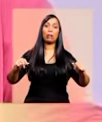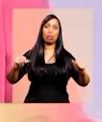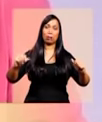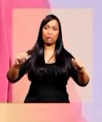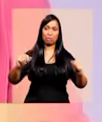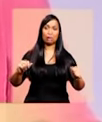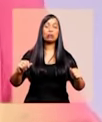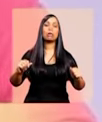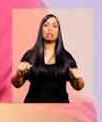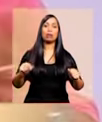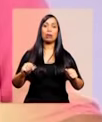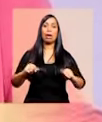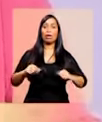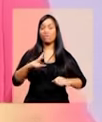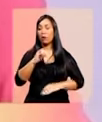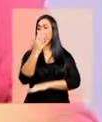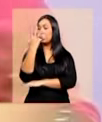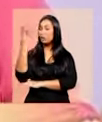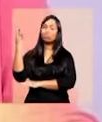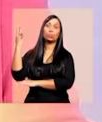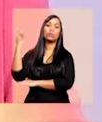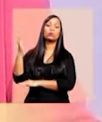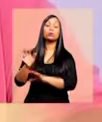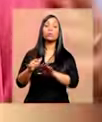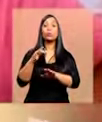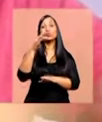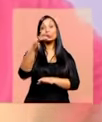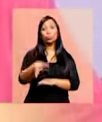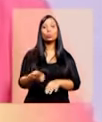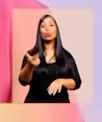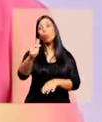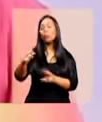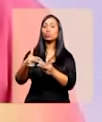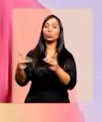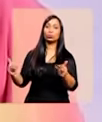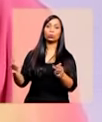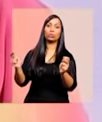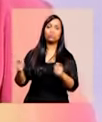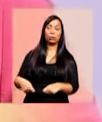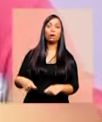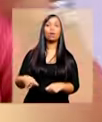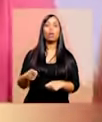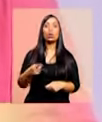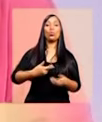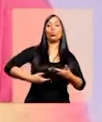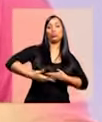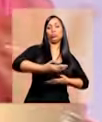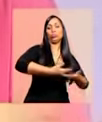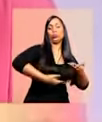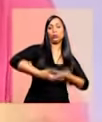vai para a natureza, volta à natureza, e mais tarde pode compor outros seres vivos, porque